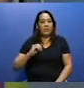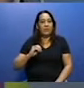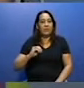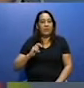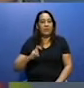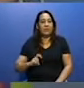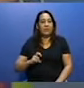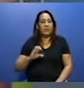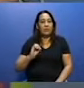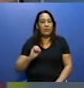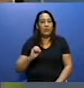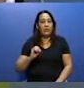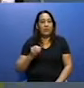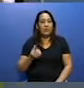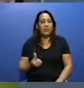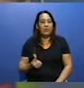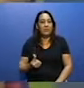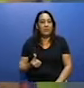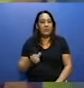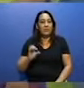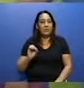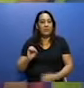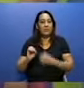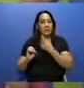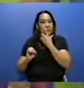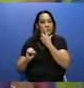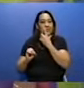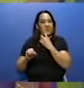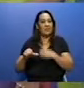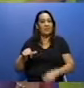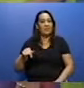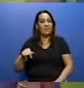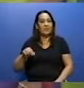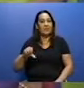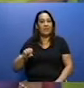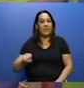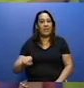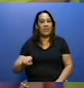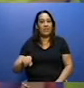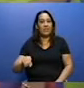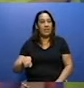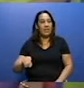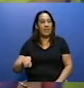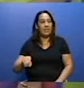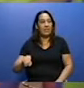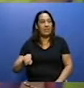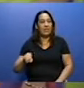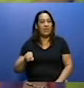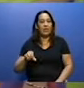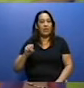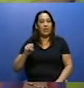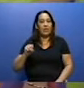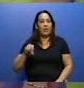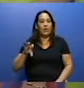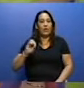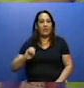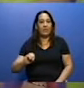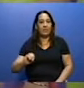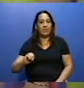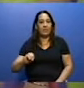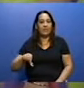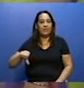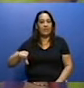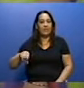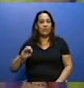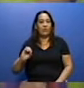40, 50. Continuando. 60. E agora? 70.